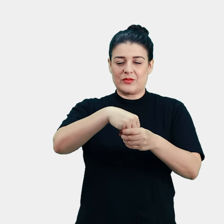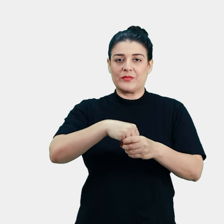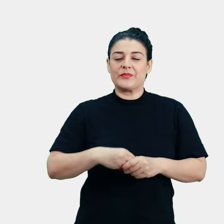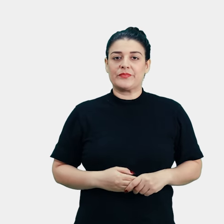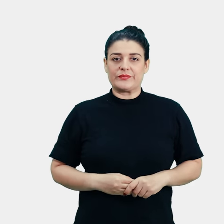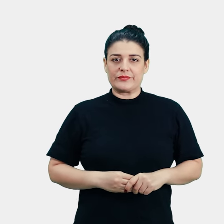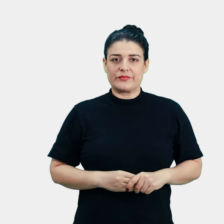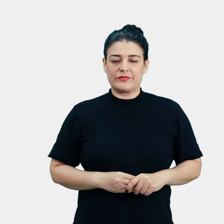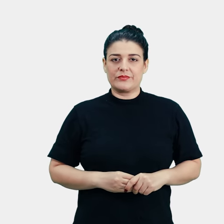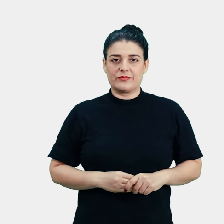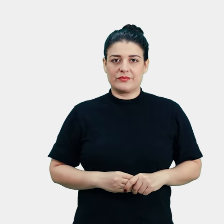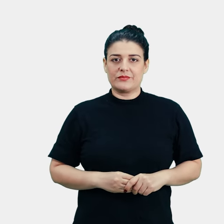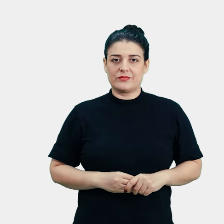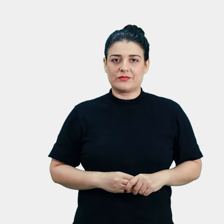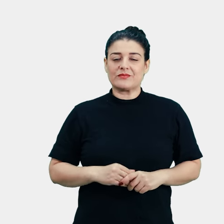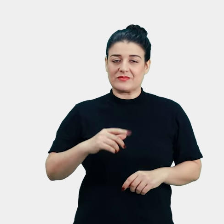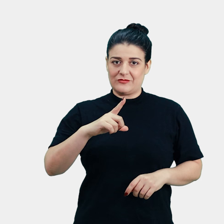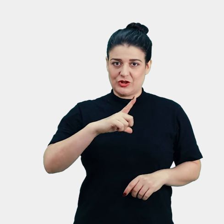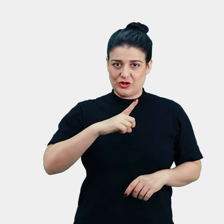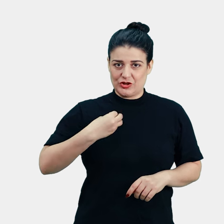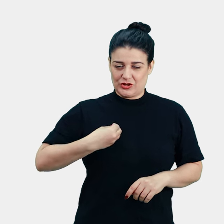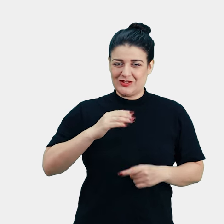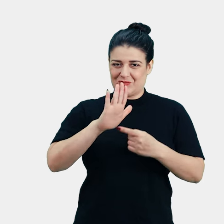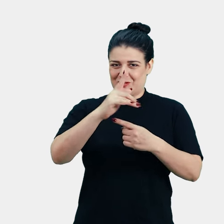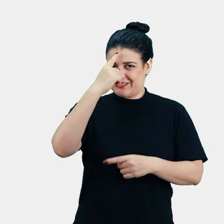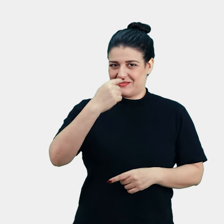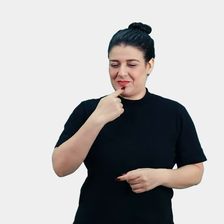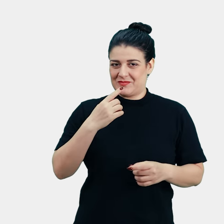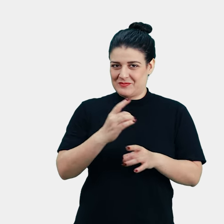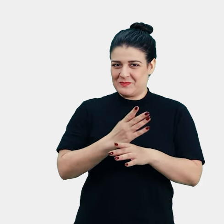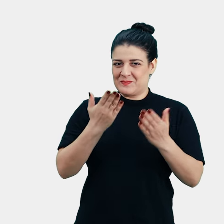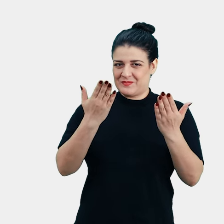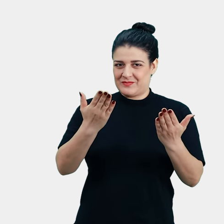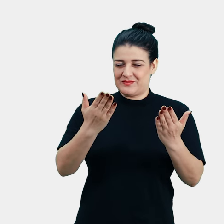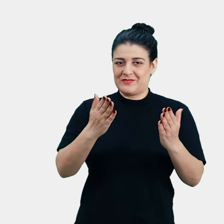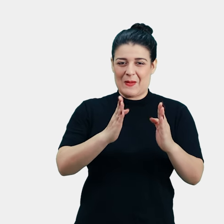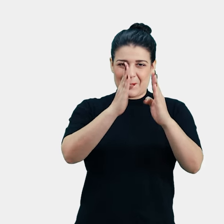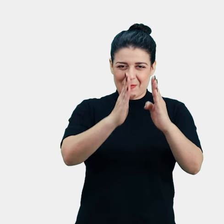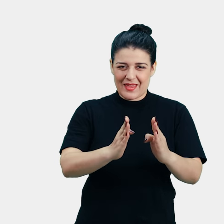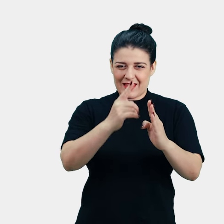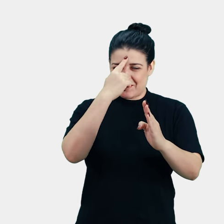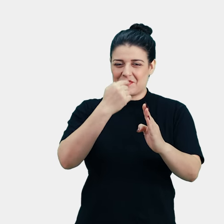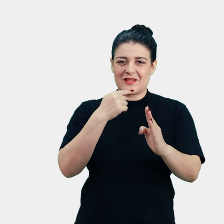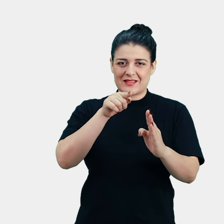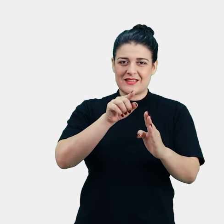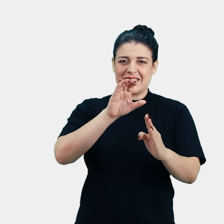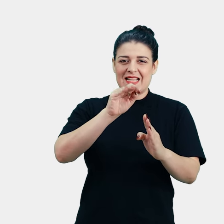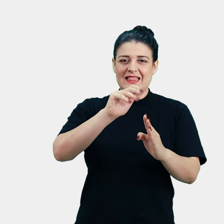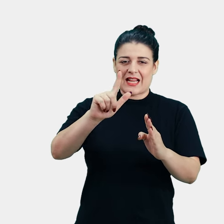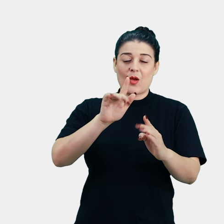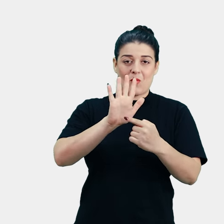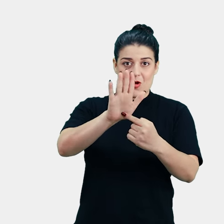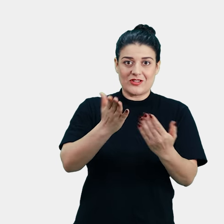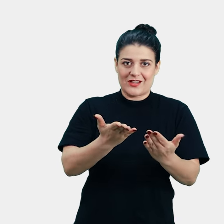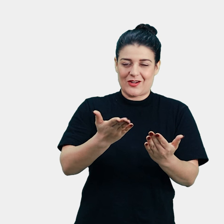Então, ele tem esses eletrodos aqui externos, como eu mostro na imagem, e esse central aqui no meio da imagem, que eu mostro para